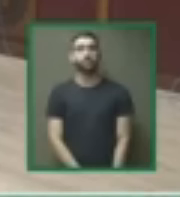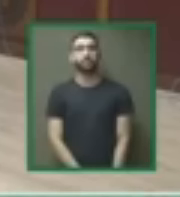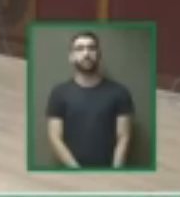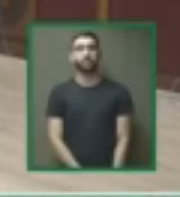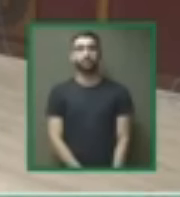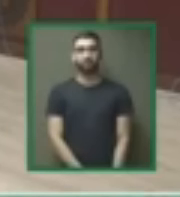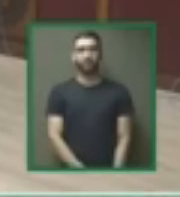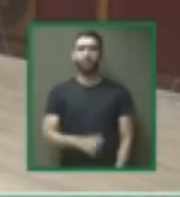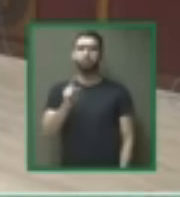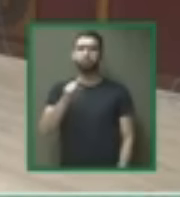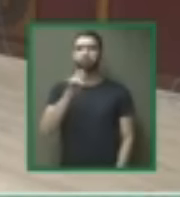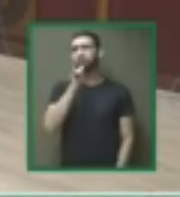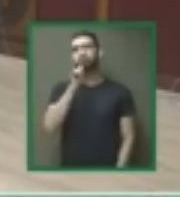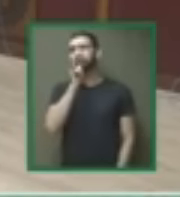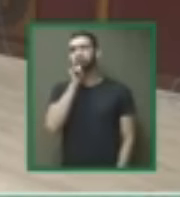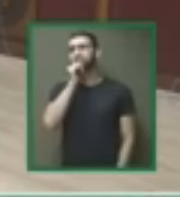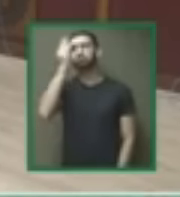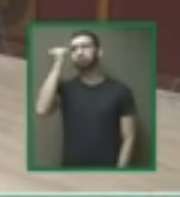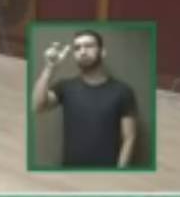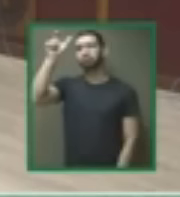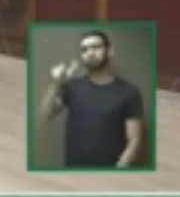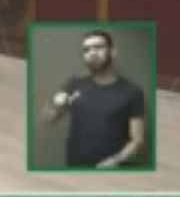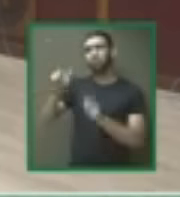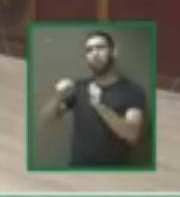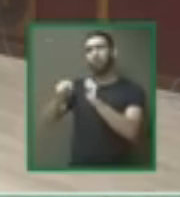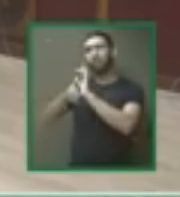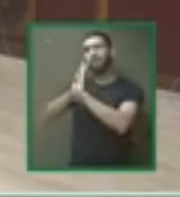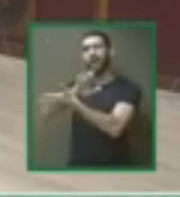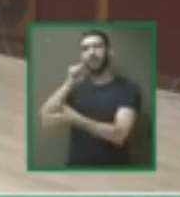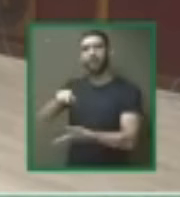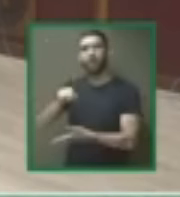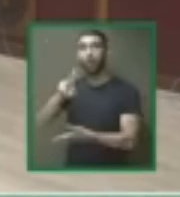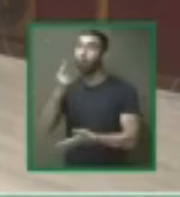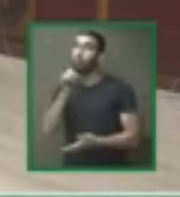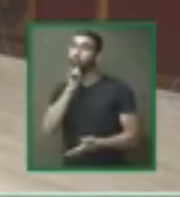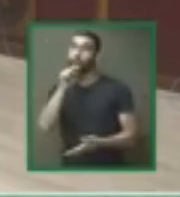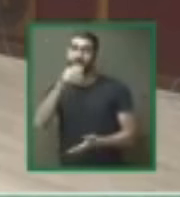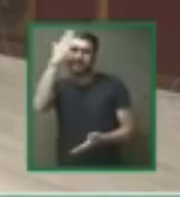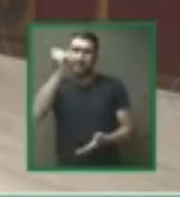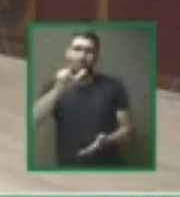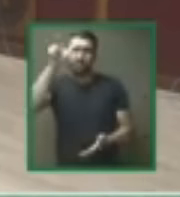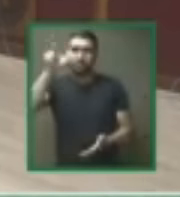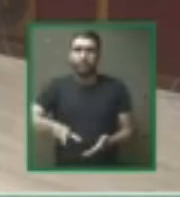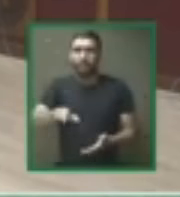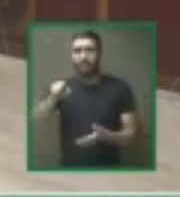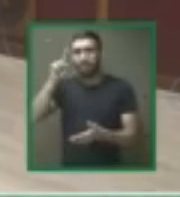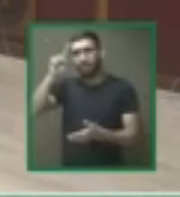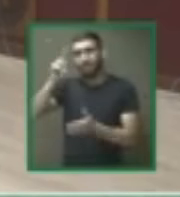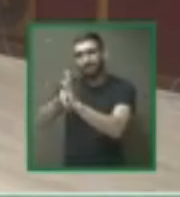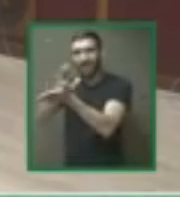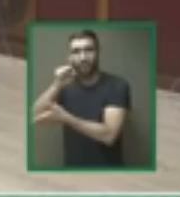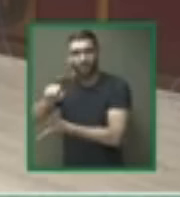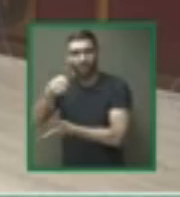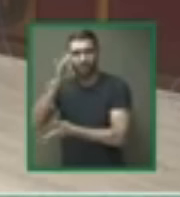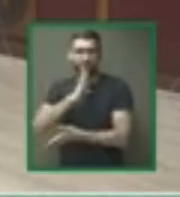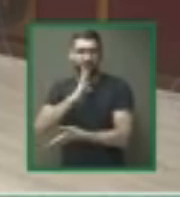Quem poderia ter matado... Você, não, para ser subjetiva a pergunta. Você sabe quem matou o Lohan?